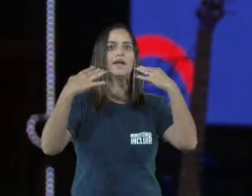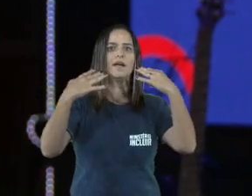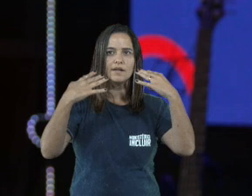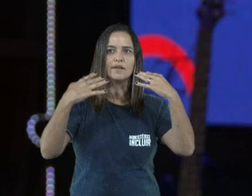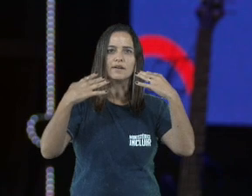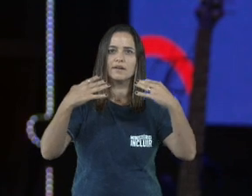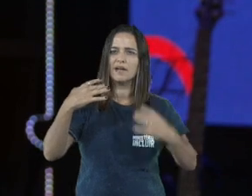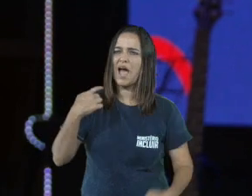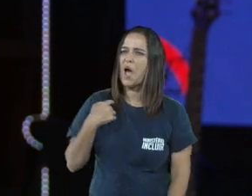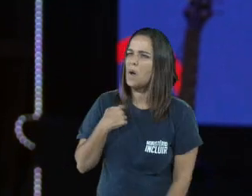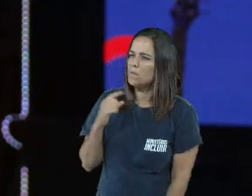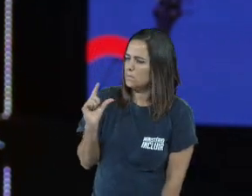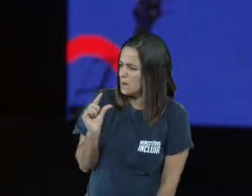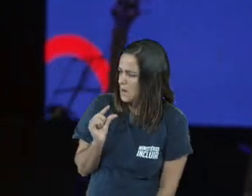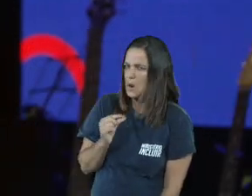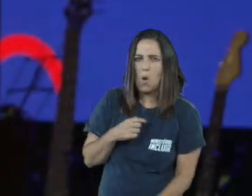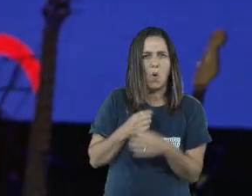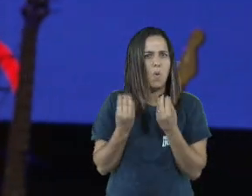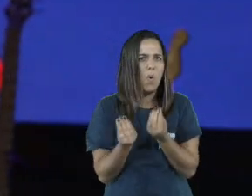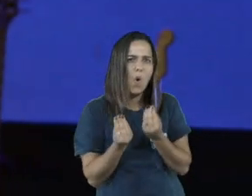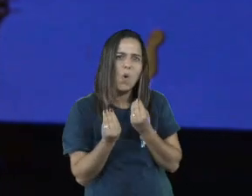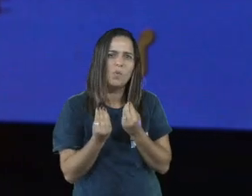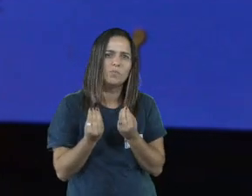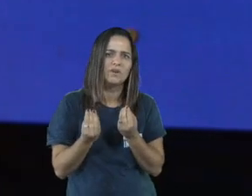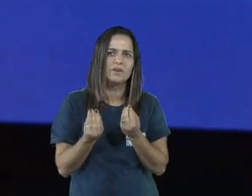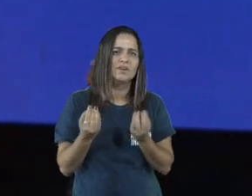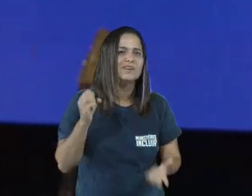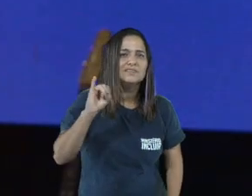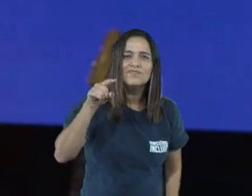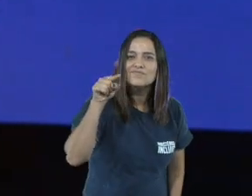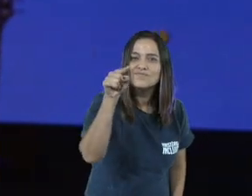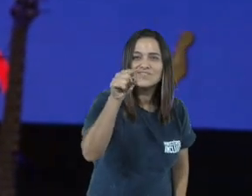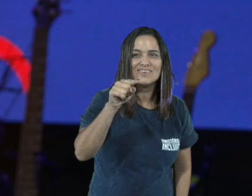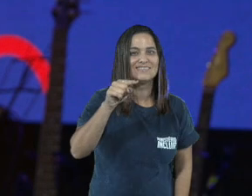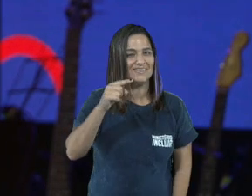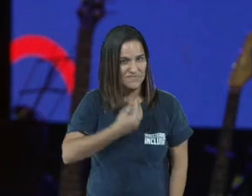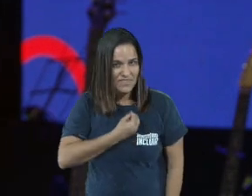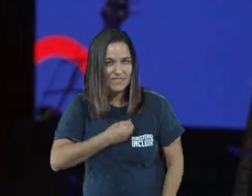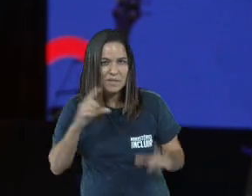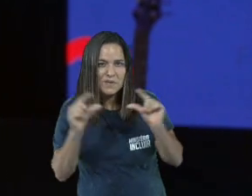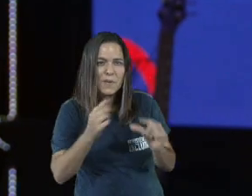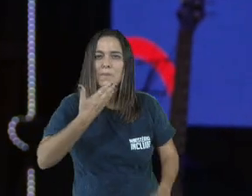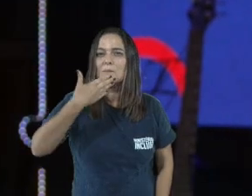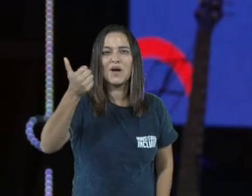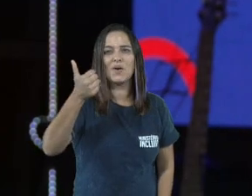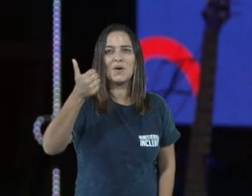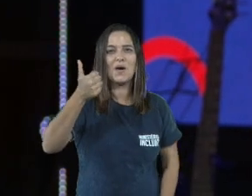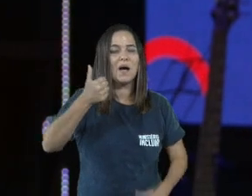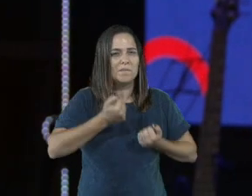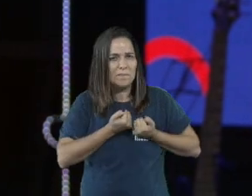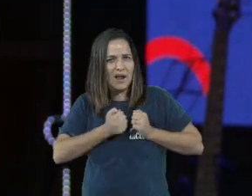sim ou não e não é bonito uma vez um casal de gente granfina chegou no meu